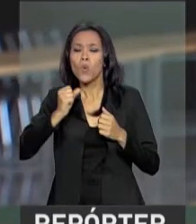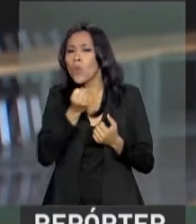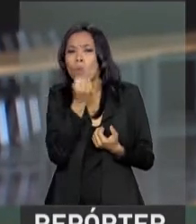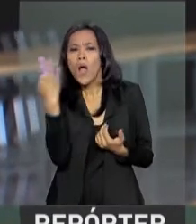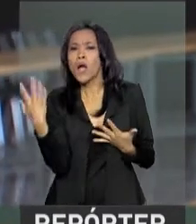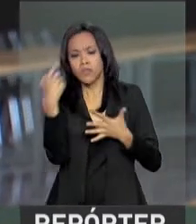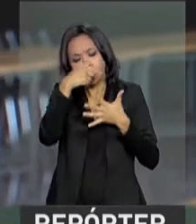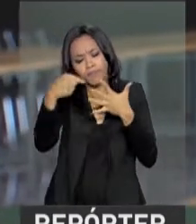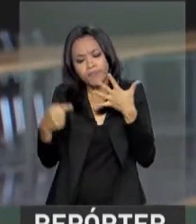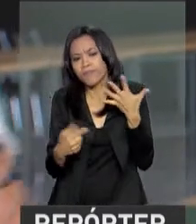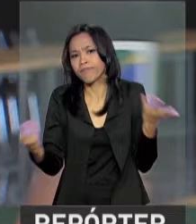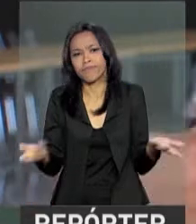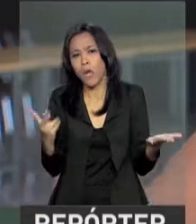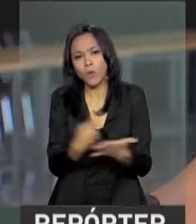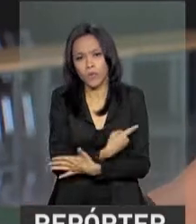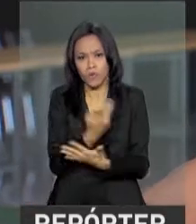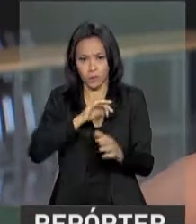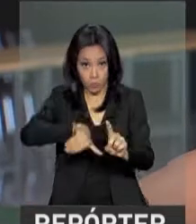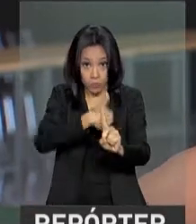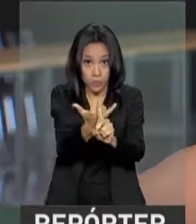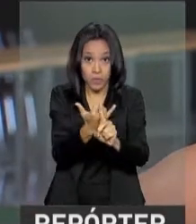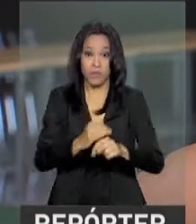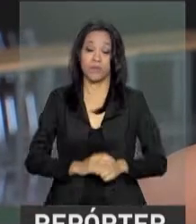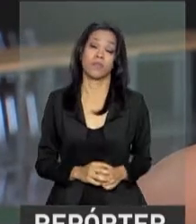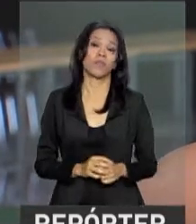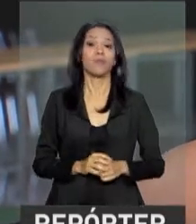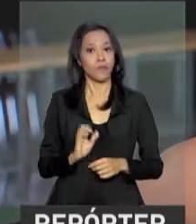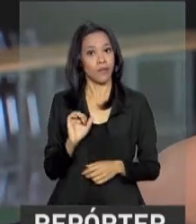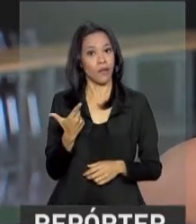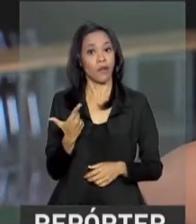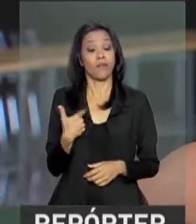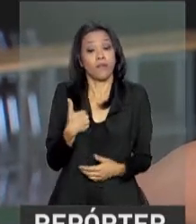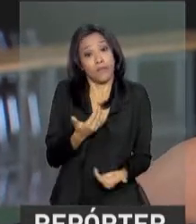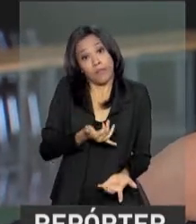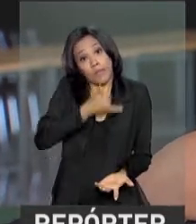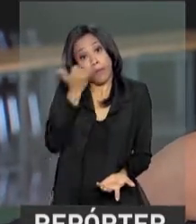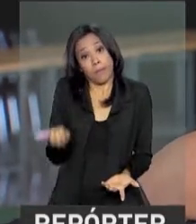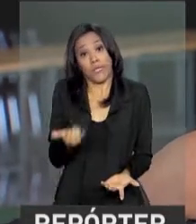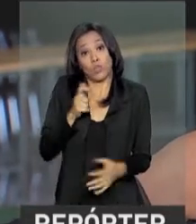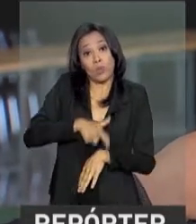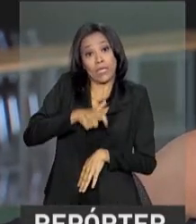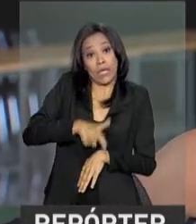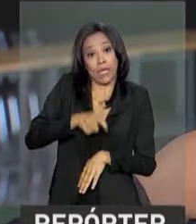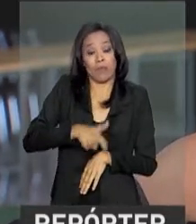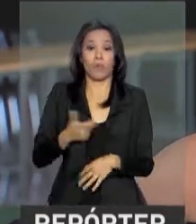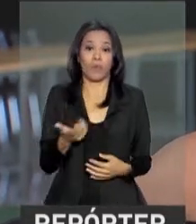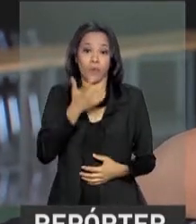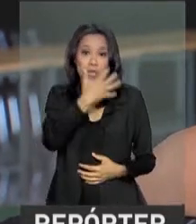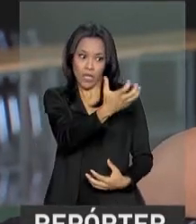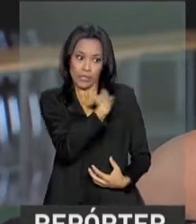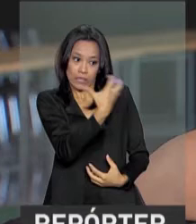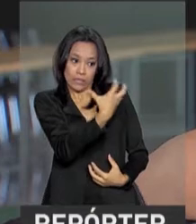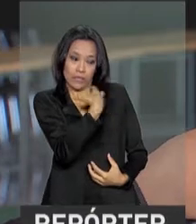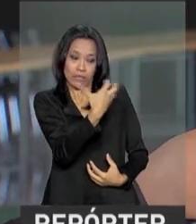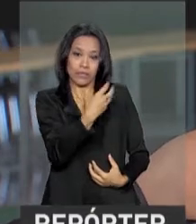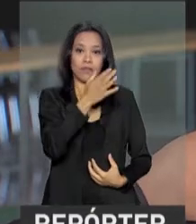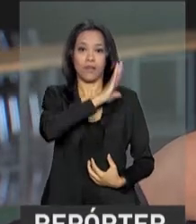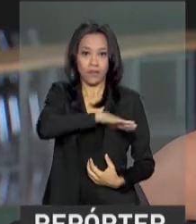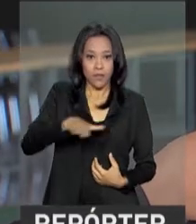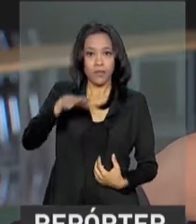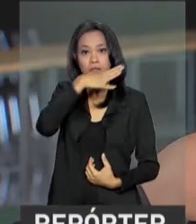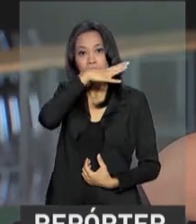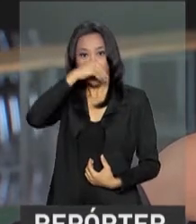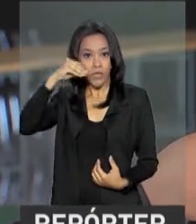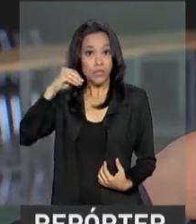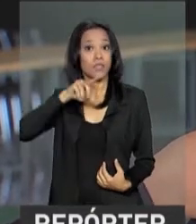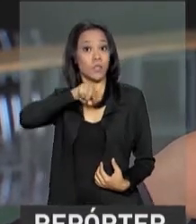assiste quais são essas consequências. É claro que isso vai depender muito do tempo de exposição da criança e do adolescente a